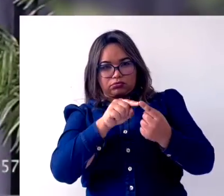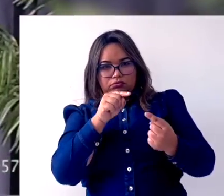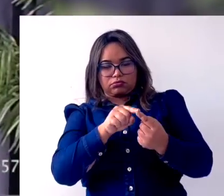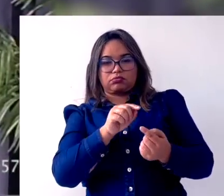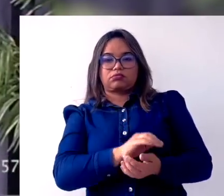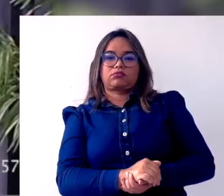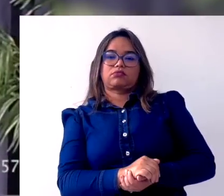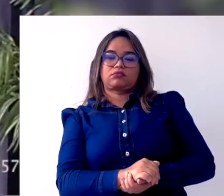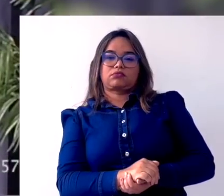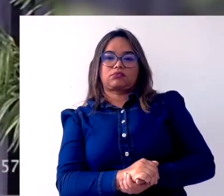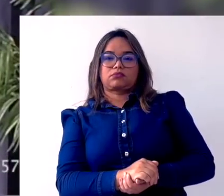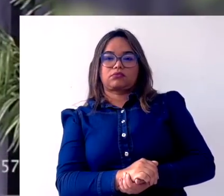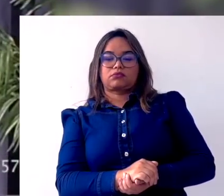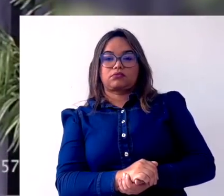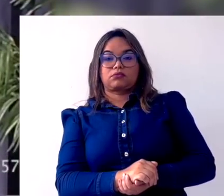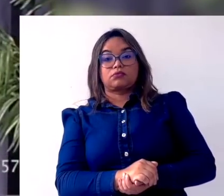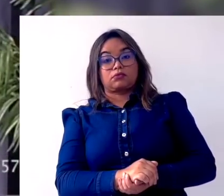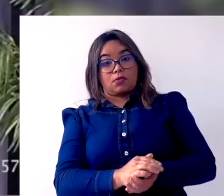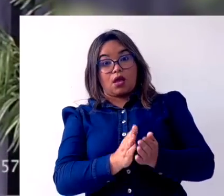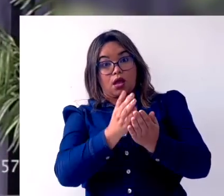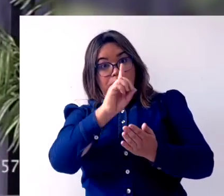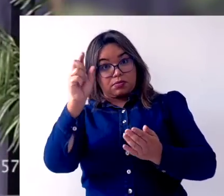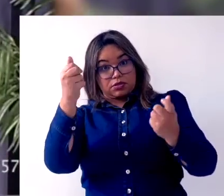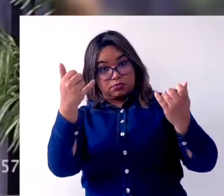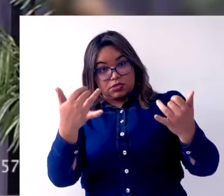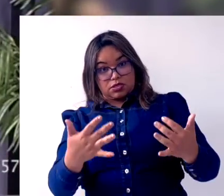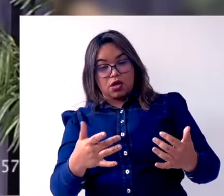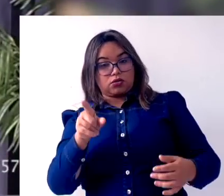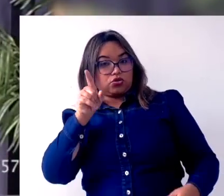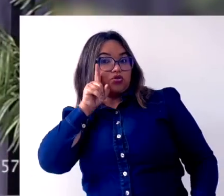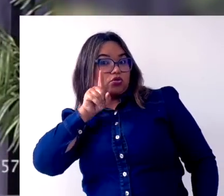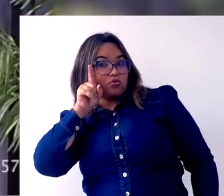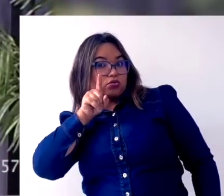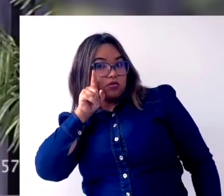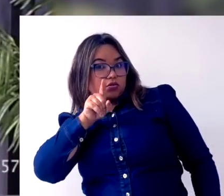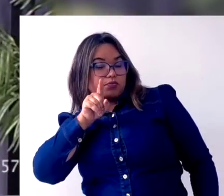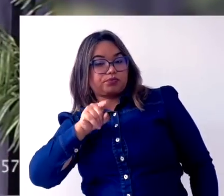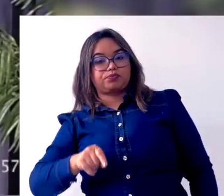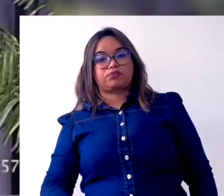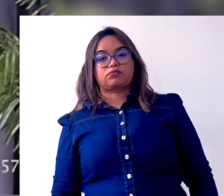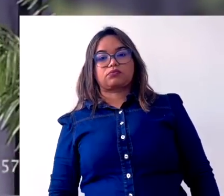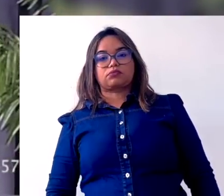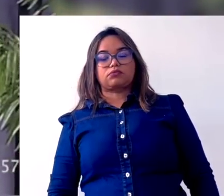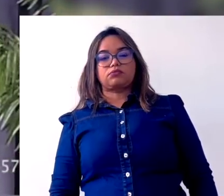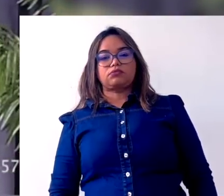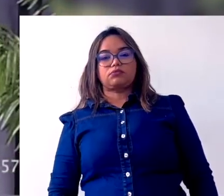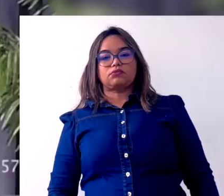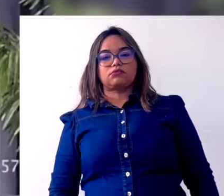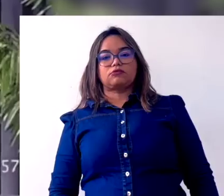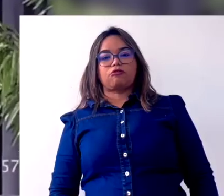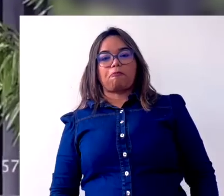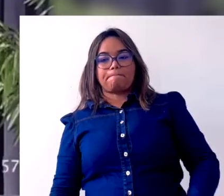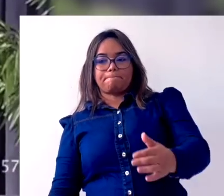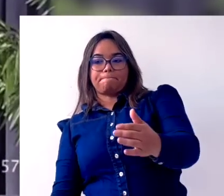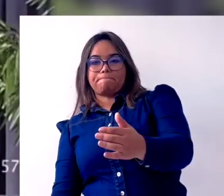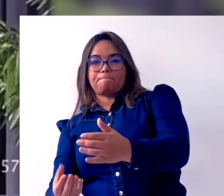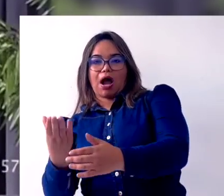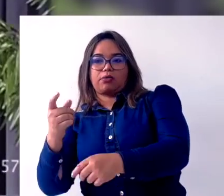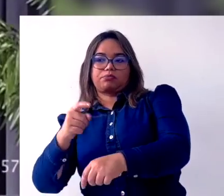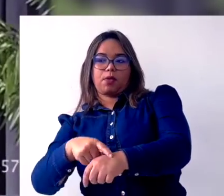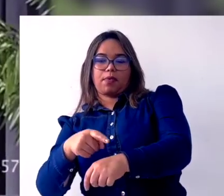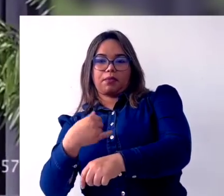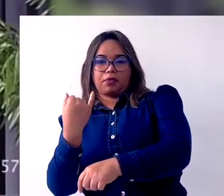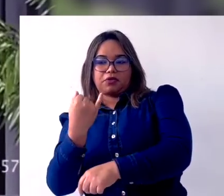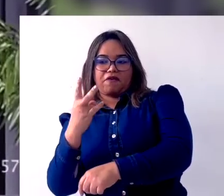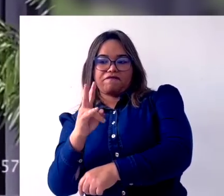A Bíblia nos diz que os Estados Unidos da América, que se levantaram no momento oportuno, cuidarão de mudar